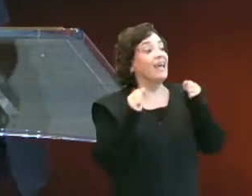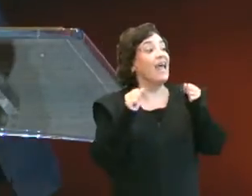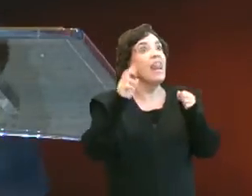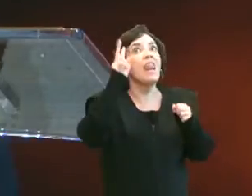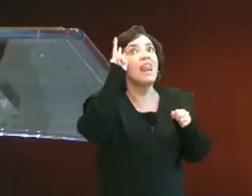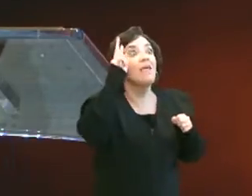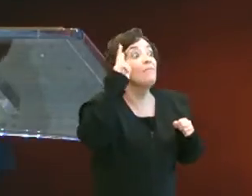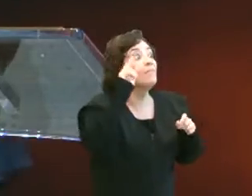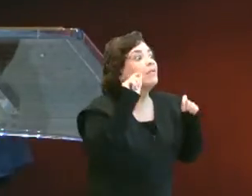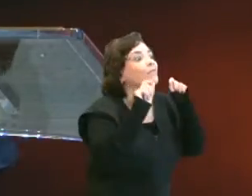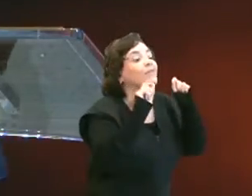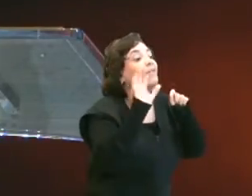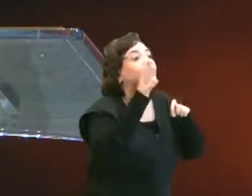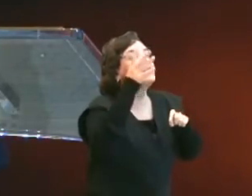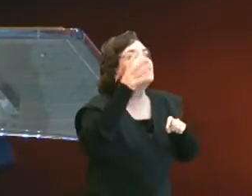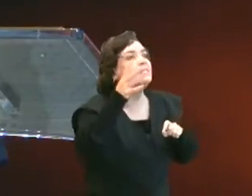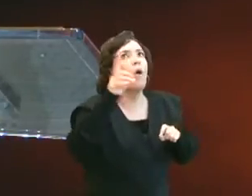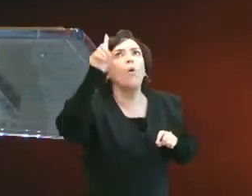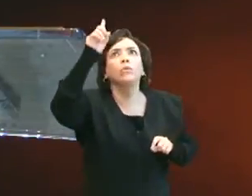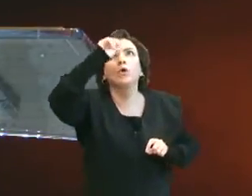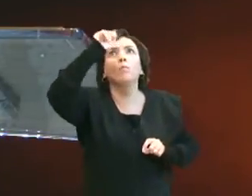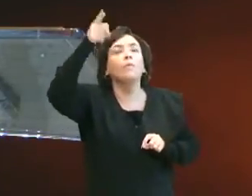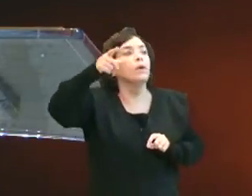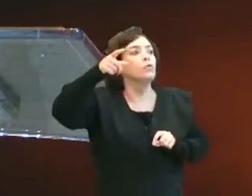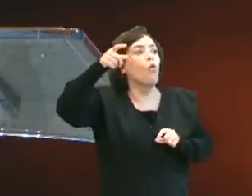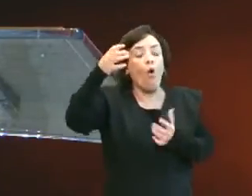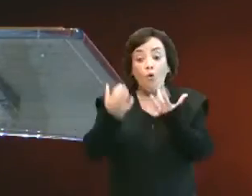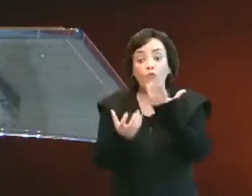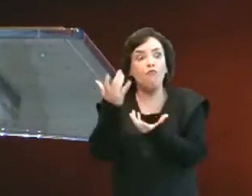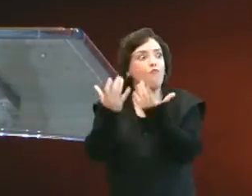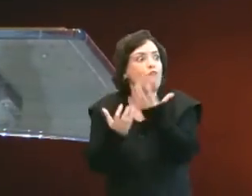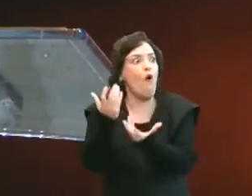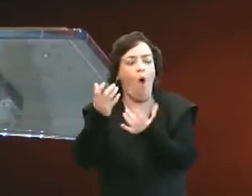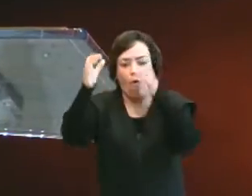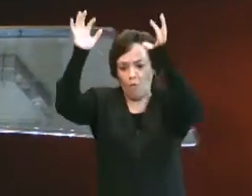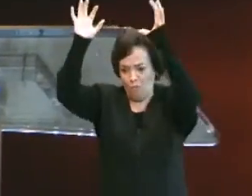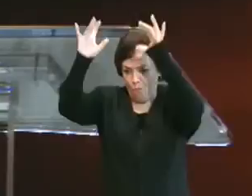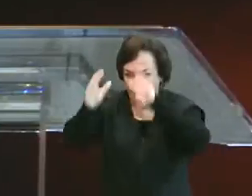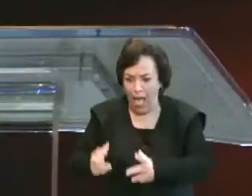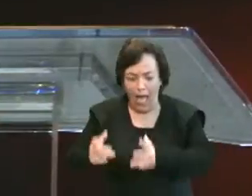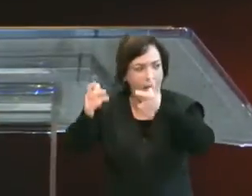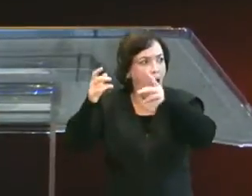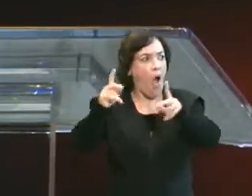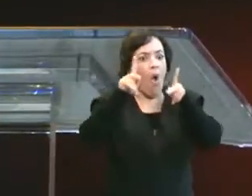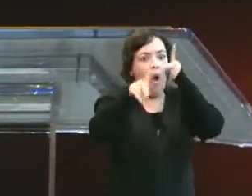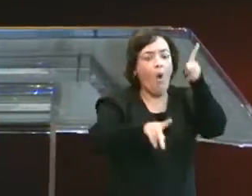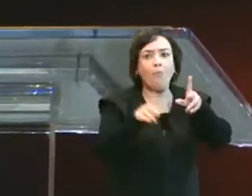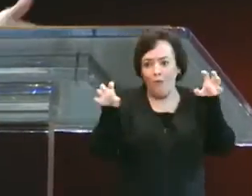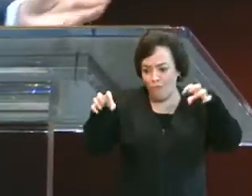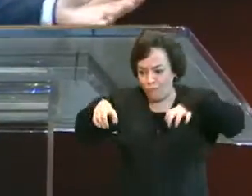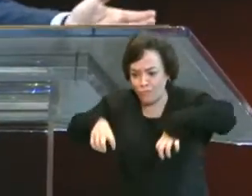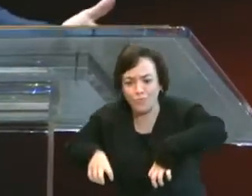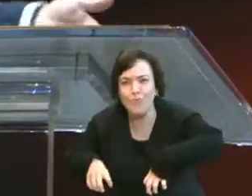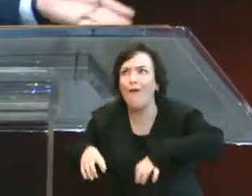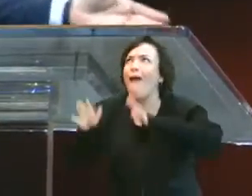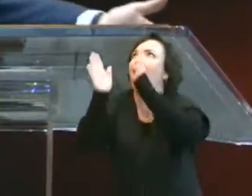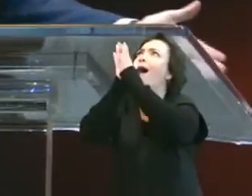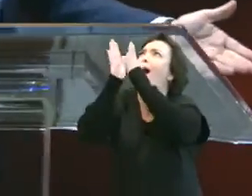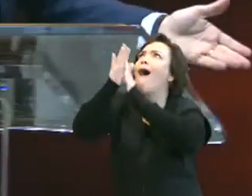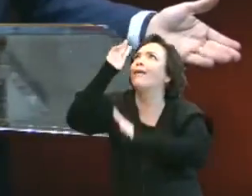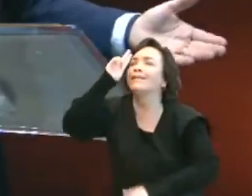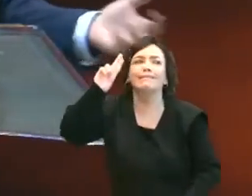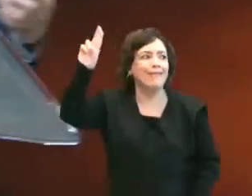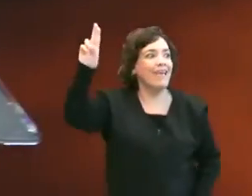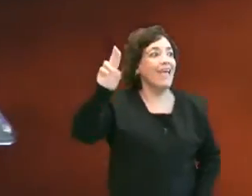Lembrando do fogo, lembrando da chuva, lembrando das intervenções, o povo de joelho. Eu creio que ele pôs a cabeça